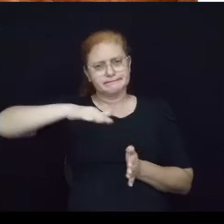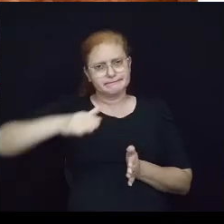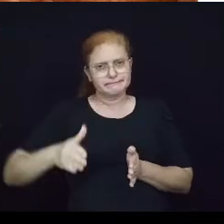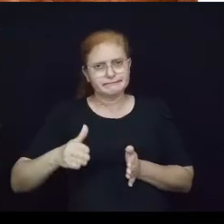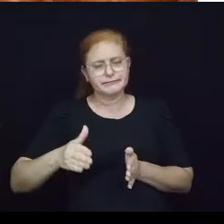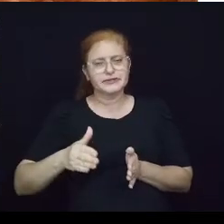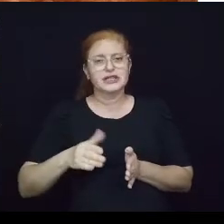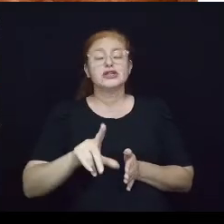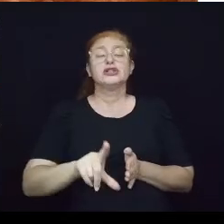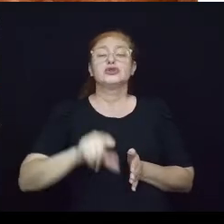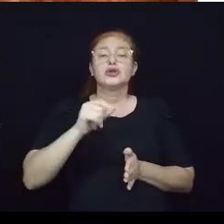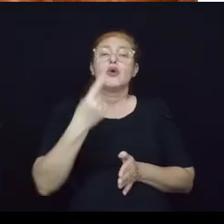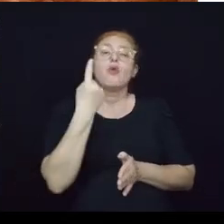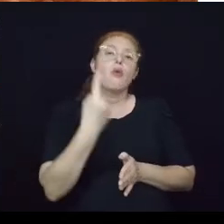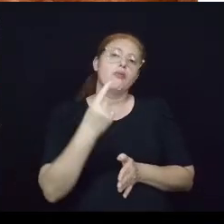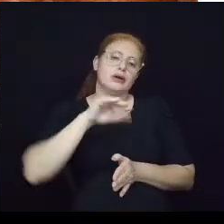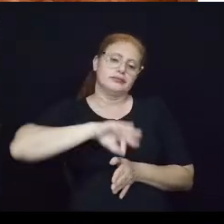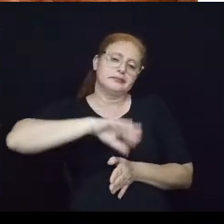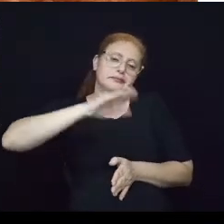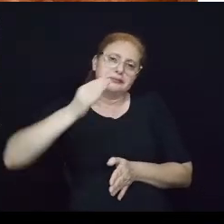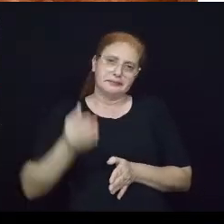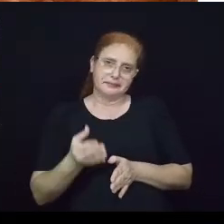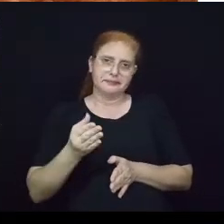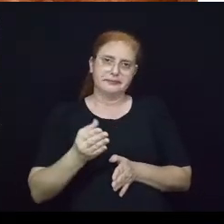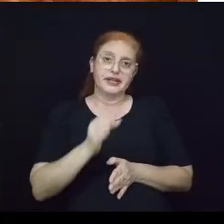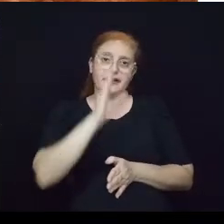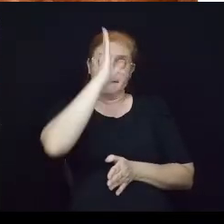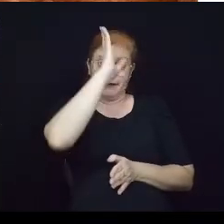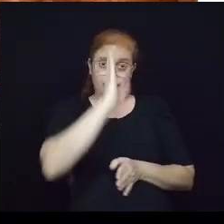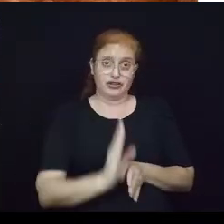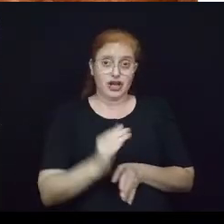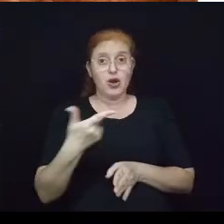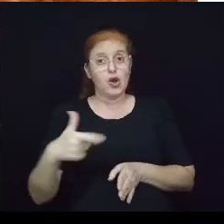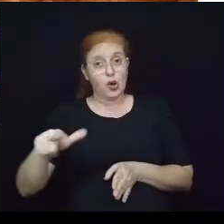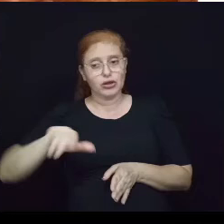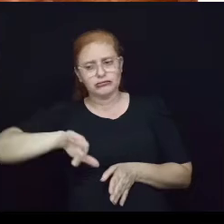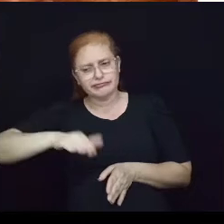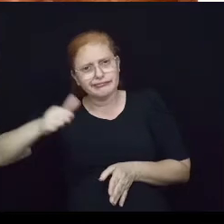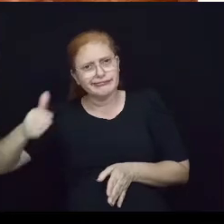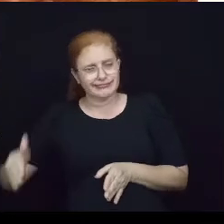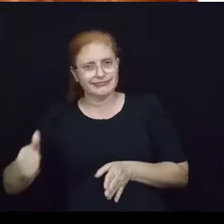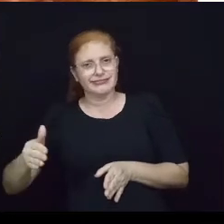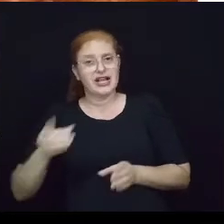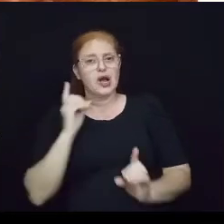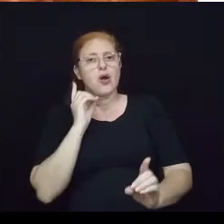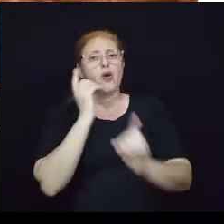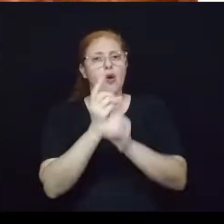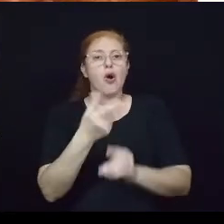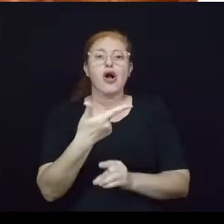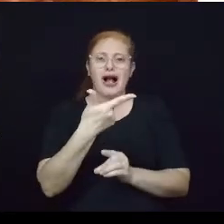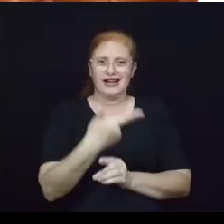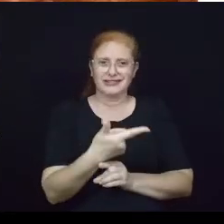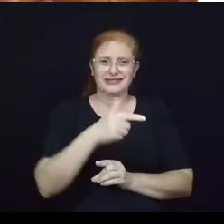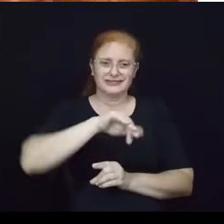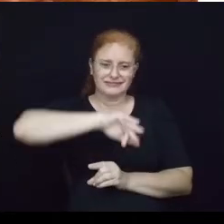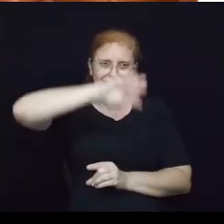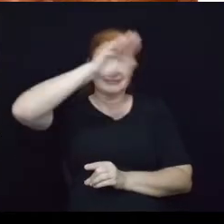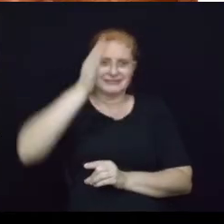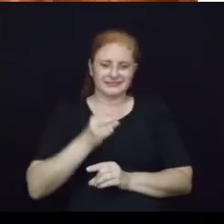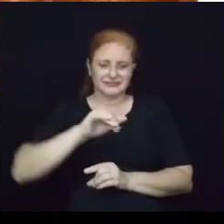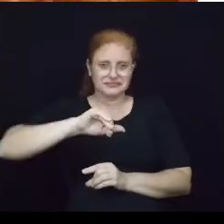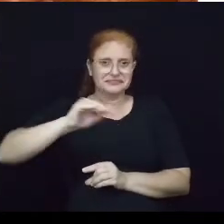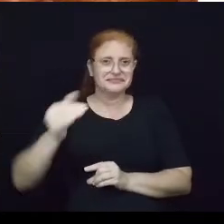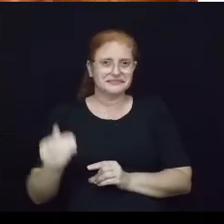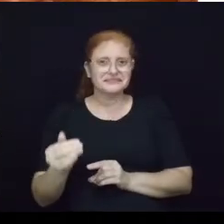optei por uma ondulação na vertical e outra na horizontal. Então, o encontro dessas duas curvas vão gerando